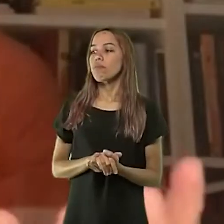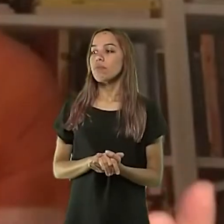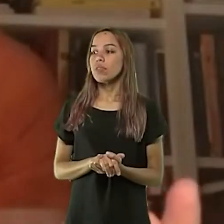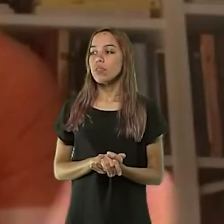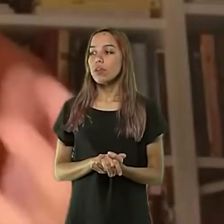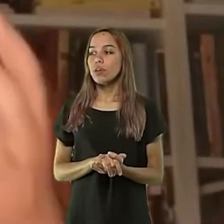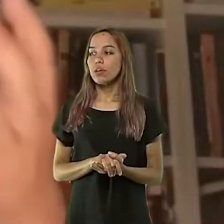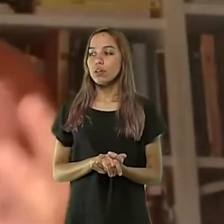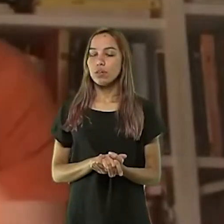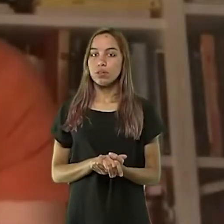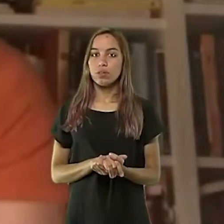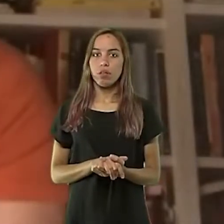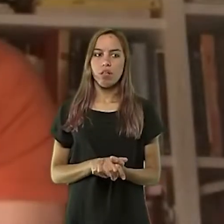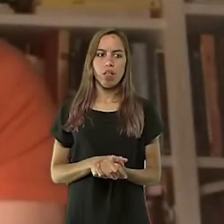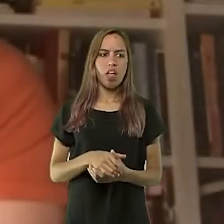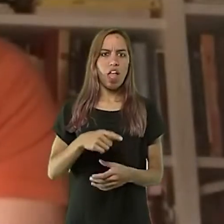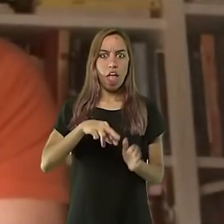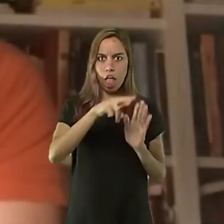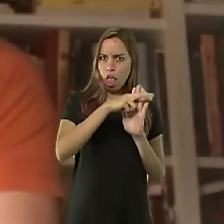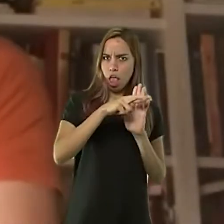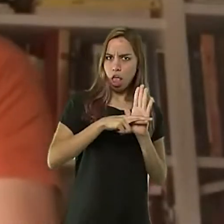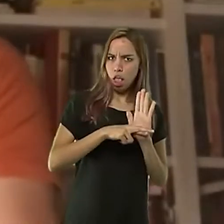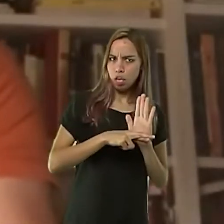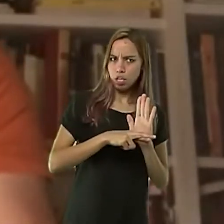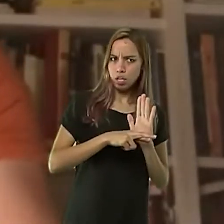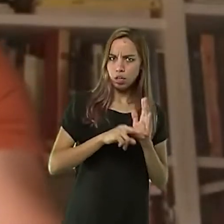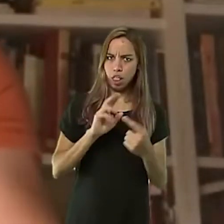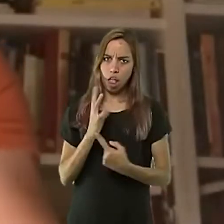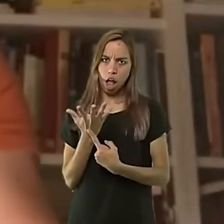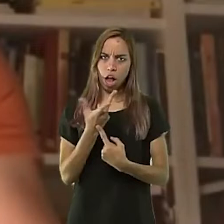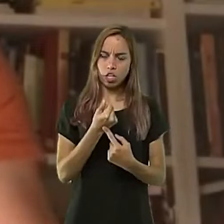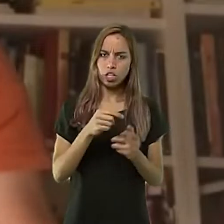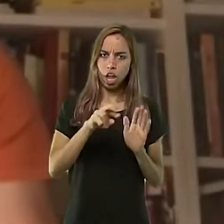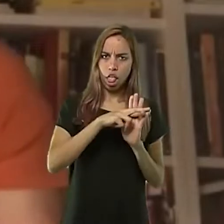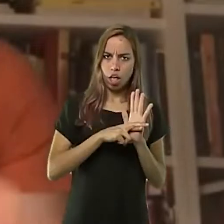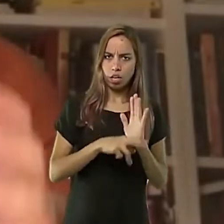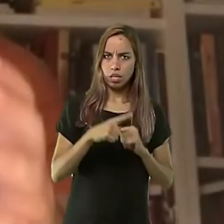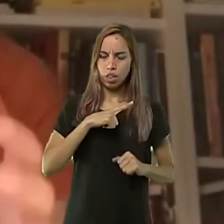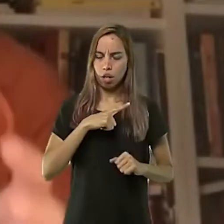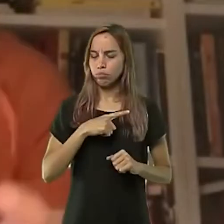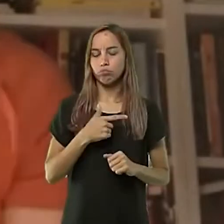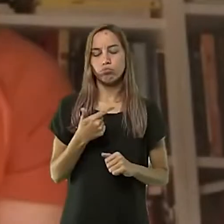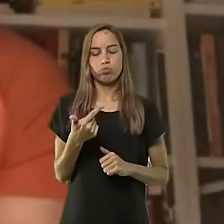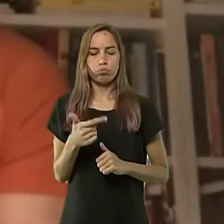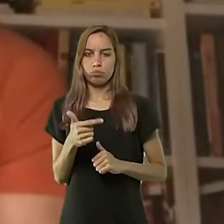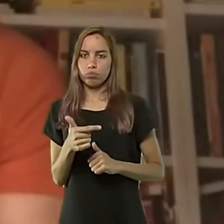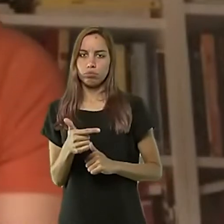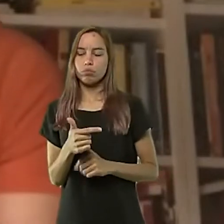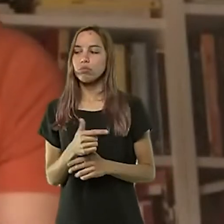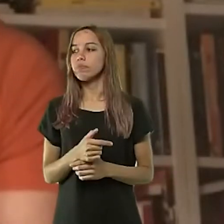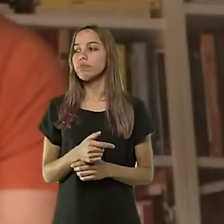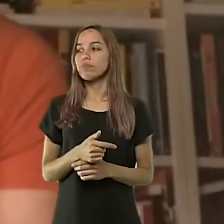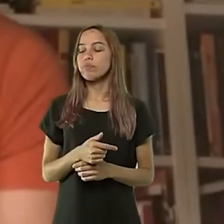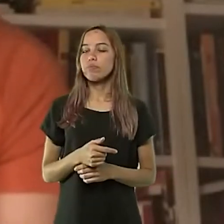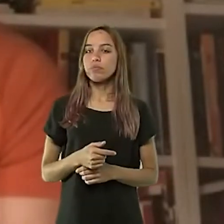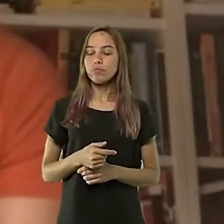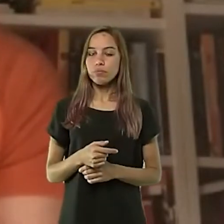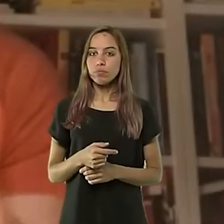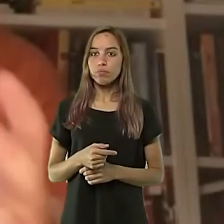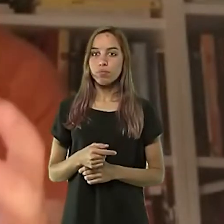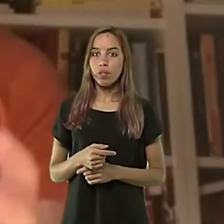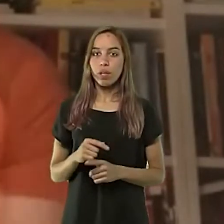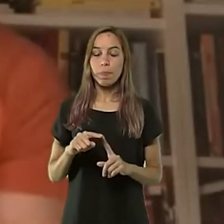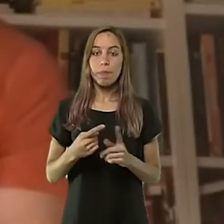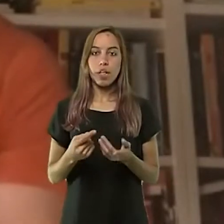e isto não é uma regra, porque nas artes não existem regras assim tão taxativas, mas a